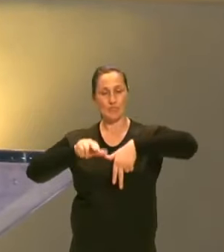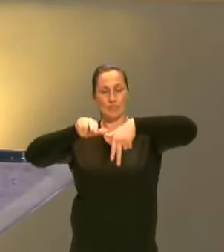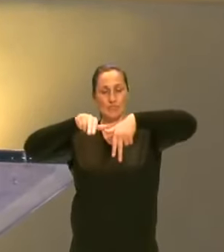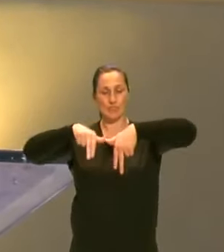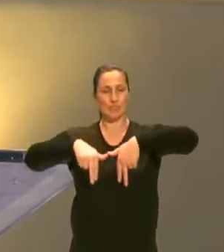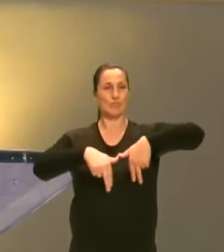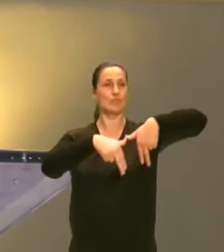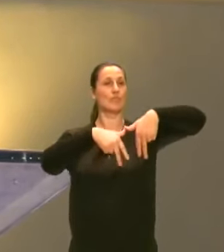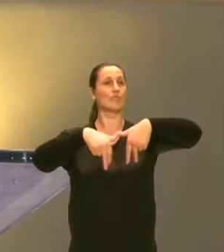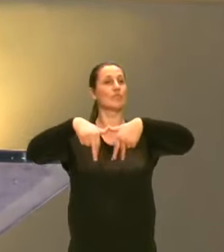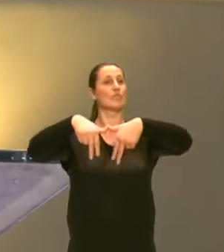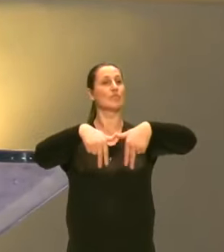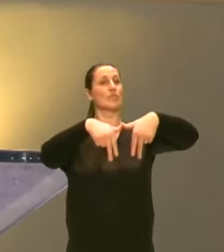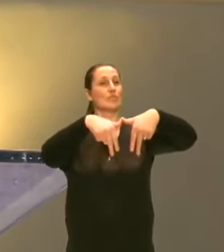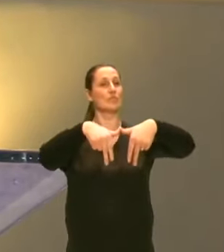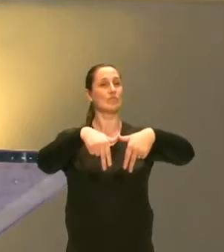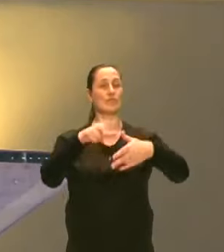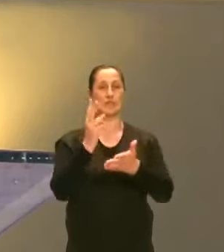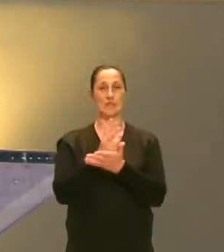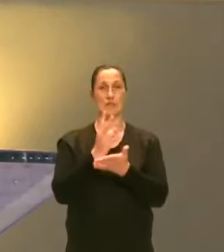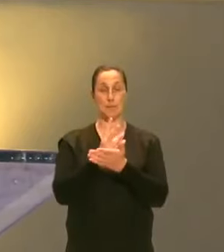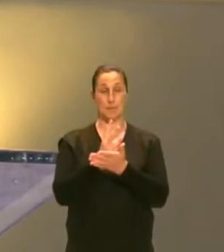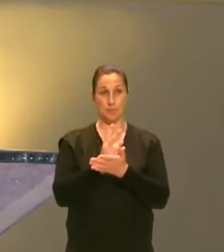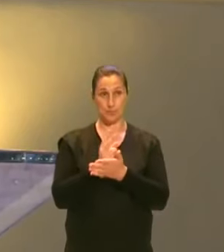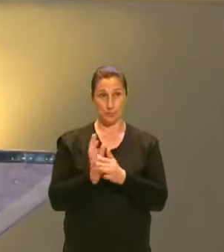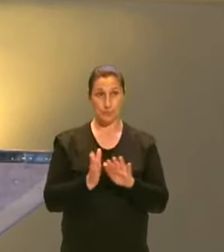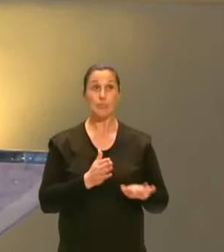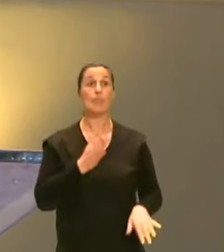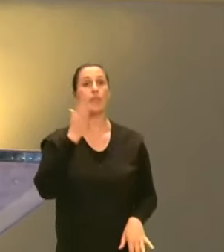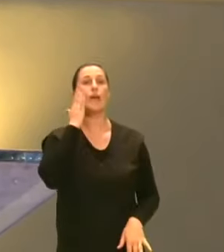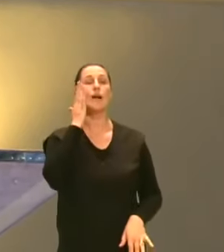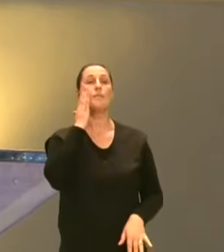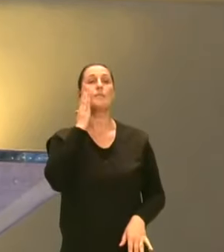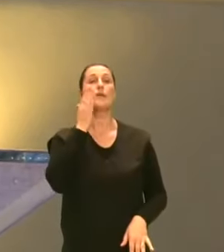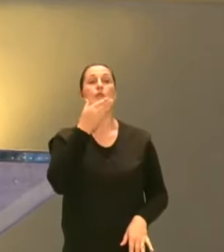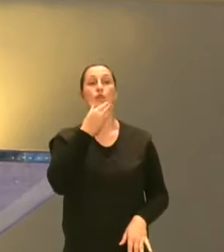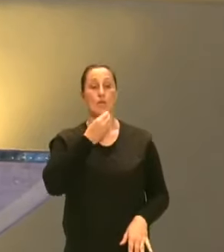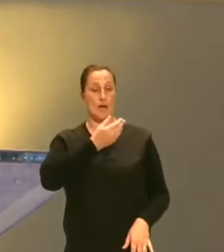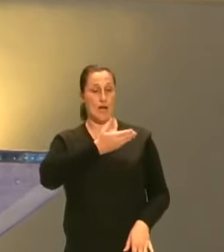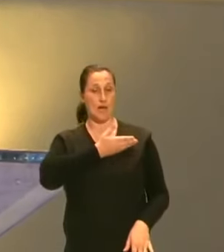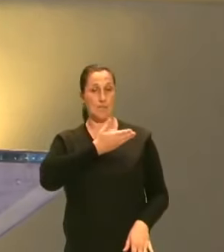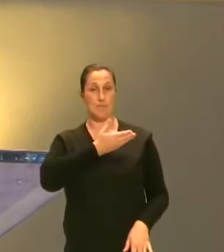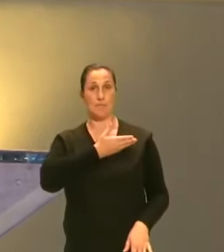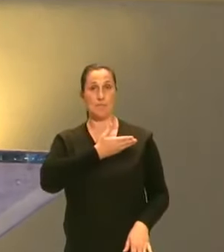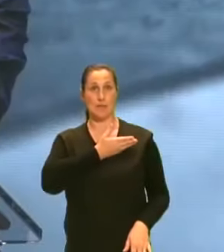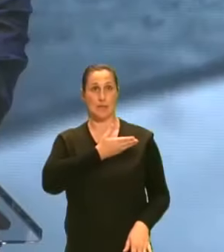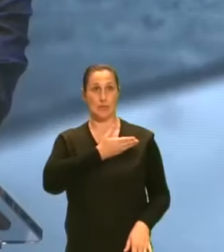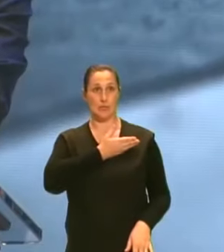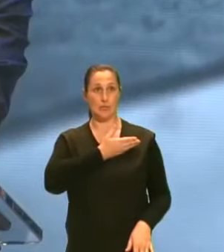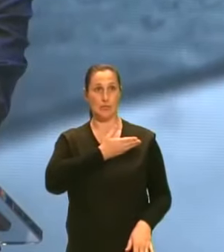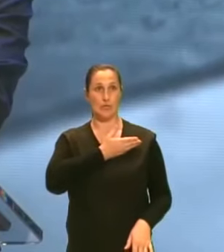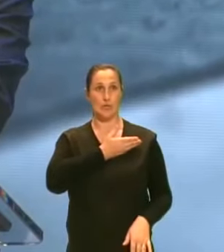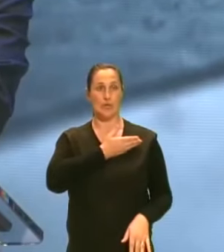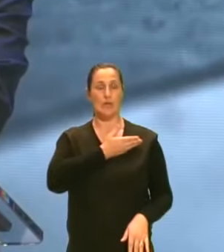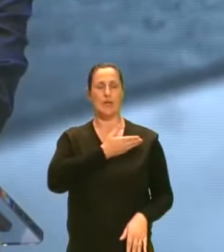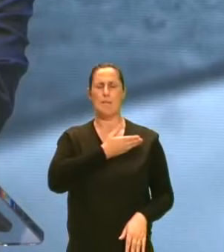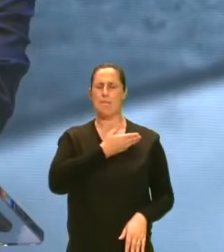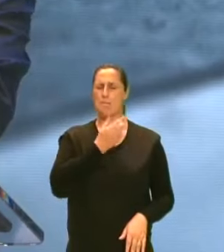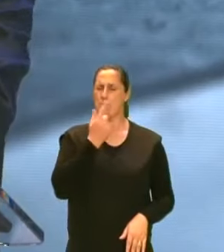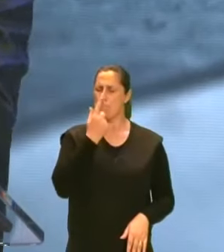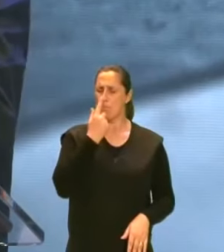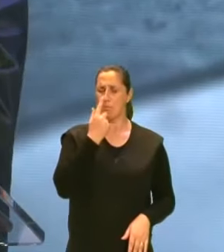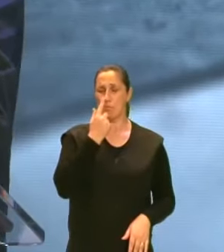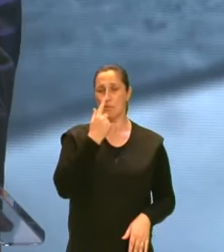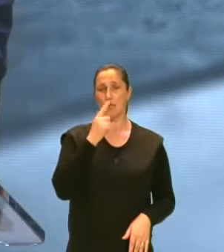Um amigo muito próximo nosso, essa semana, a sua irmã estava na UTI com Covid.